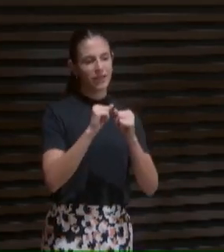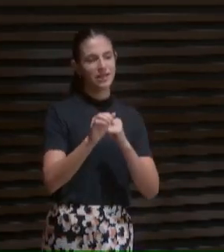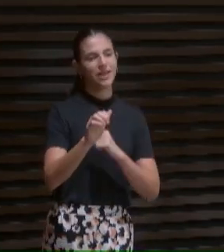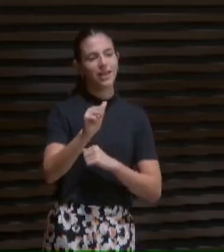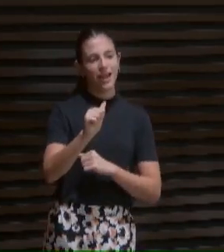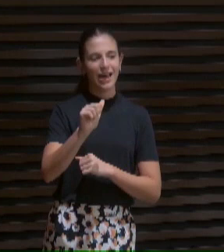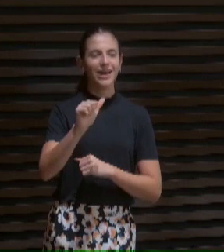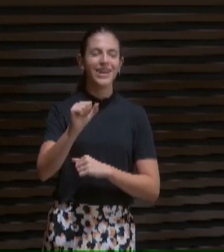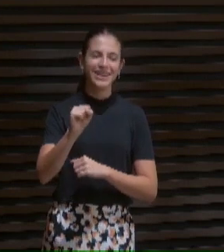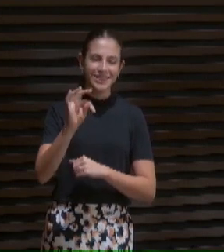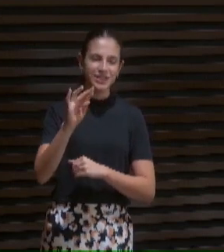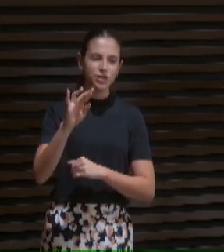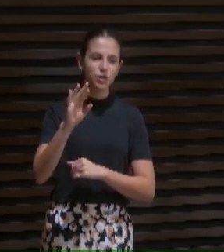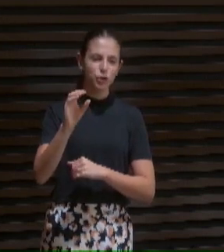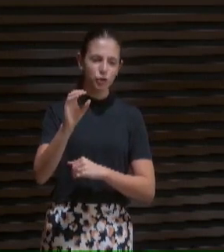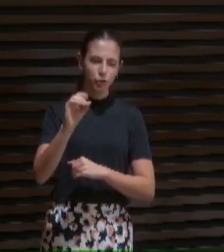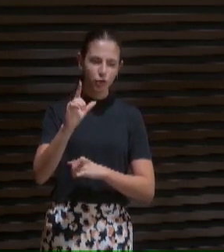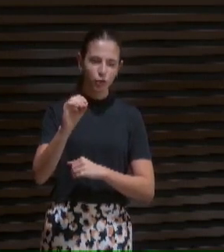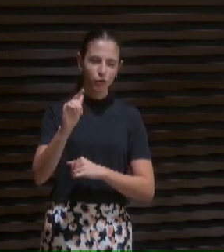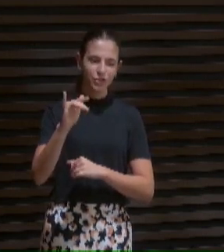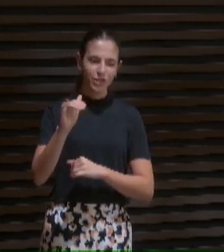E que vocês estão lendo esses caras.